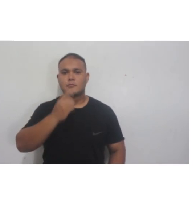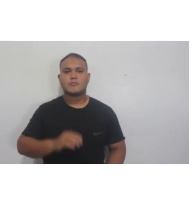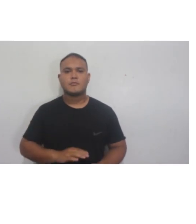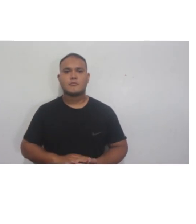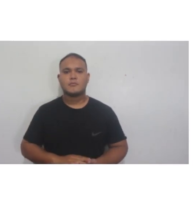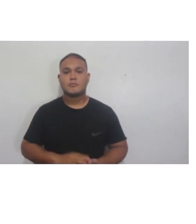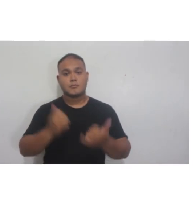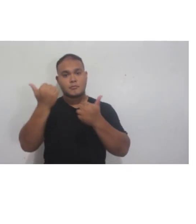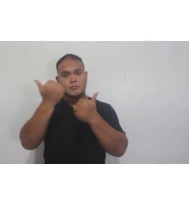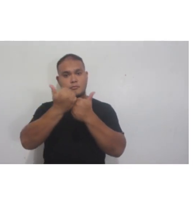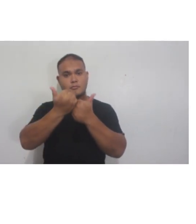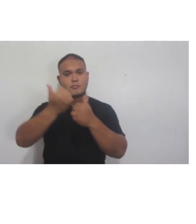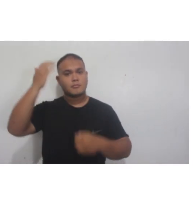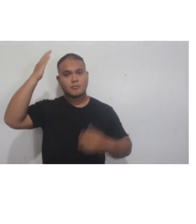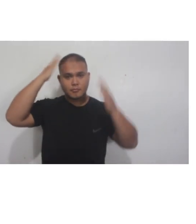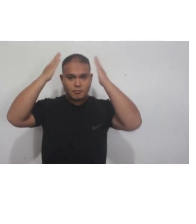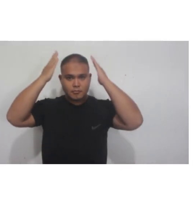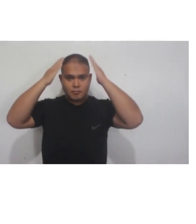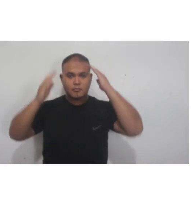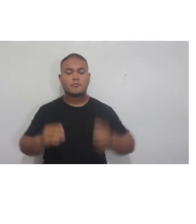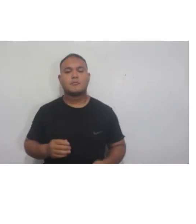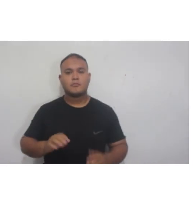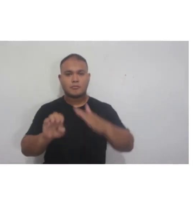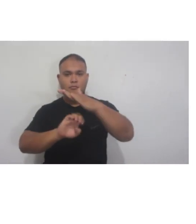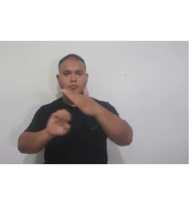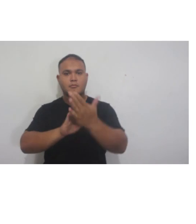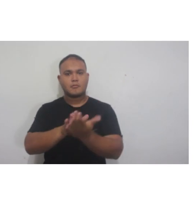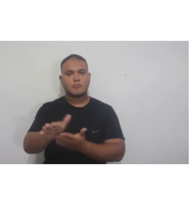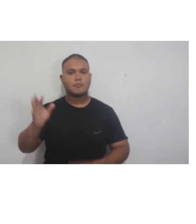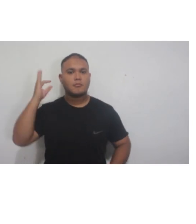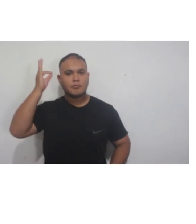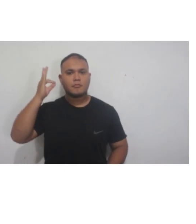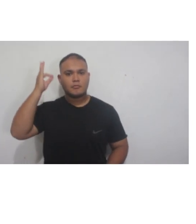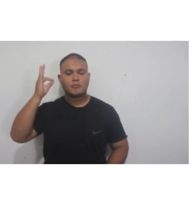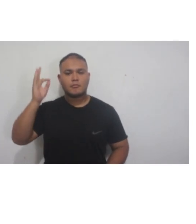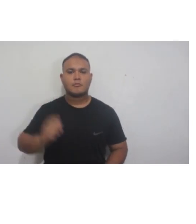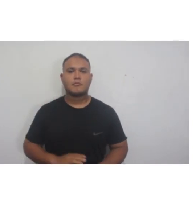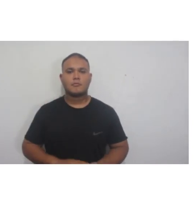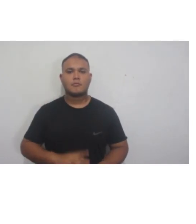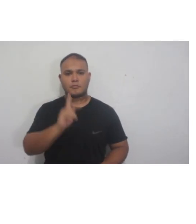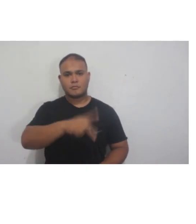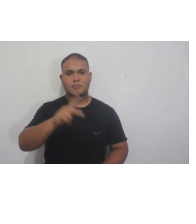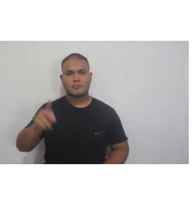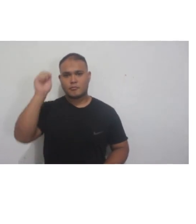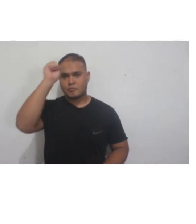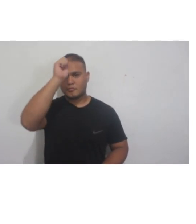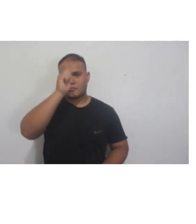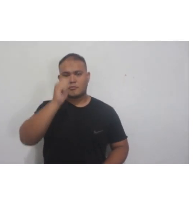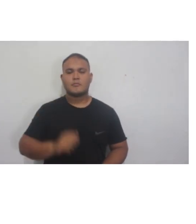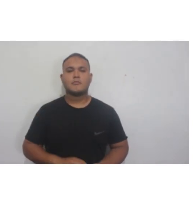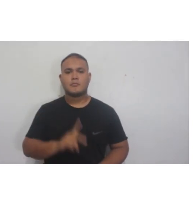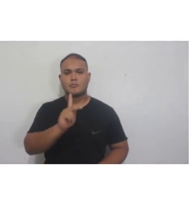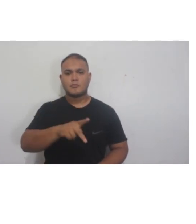O nosso apoio, Luiz Felipe Viana, o nosso editor José Lucas Barbosa e os nossos coordenadores, professor Dr. Webson